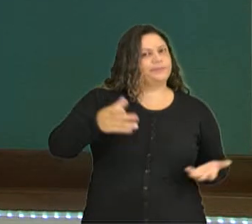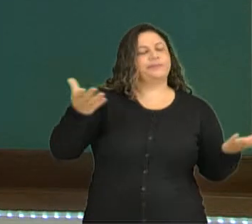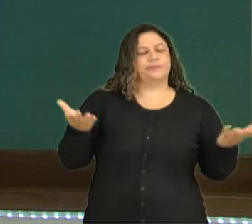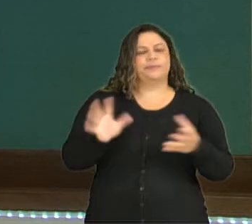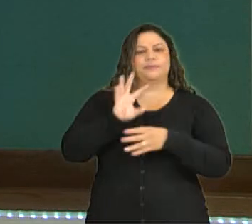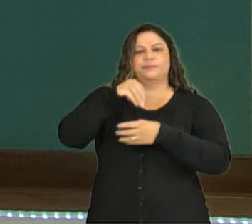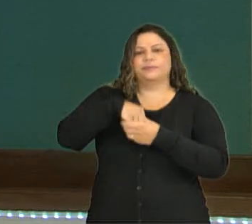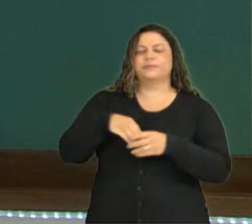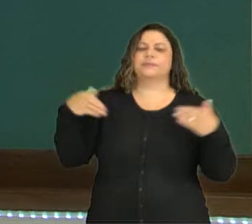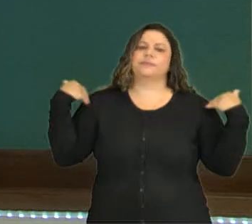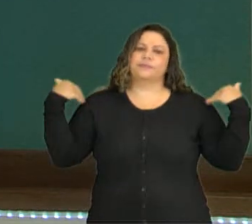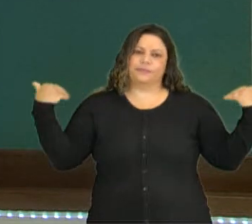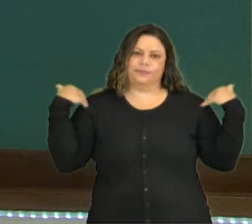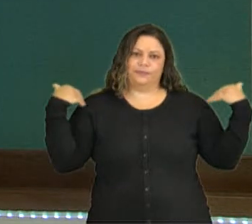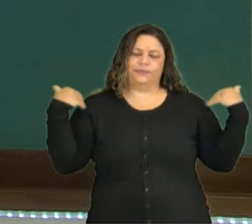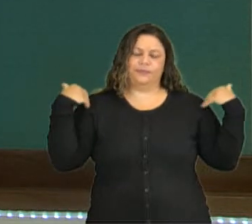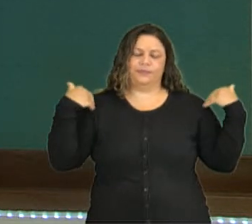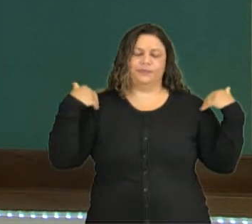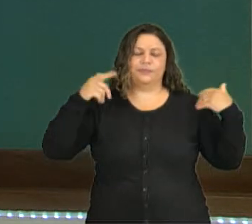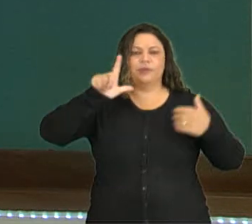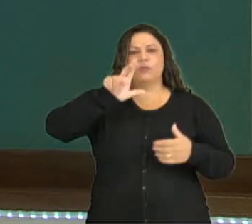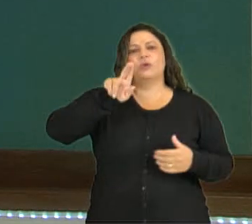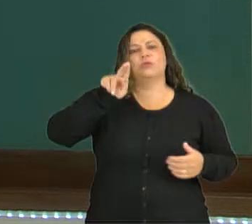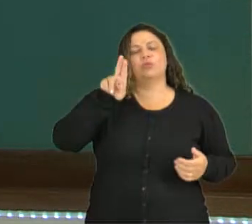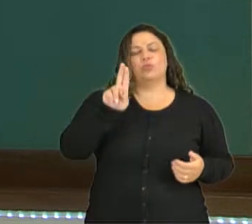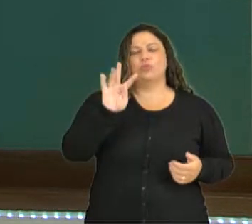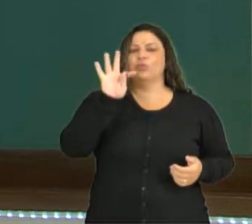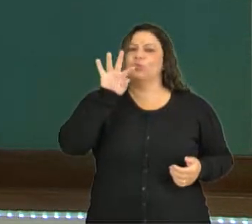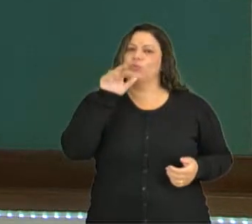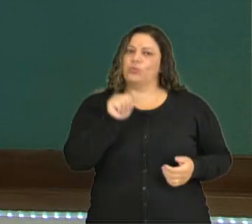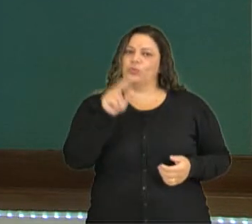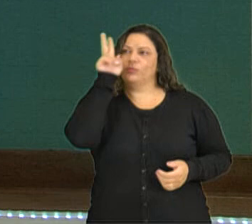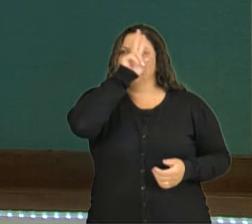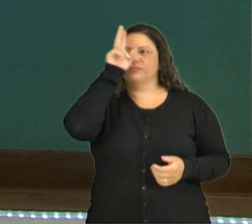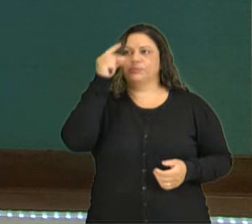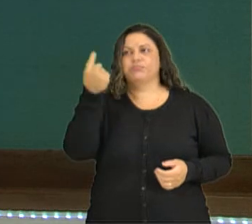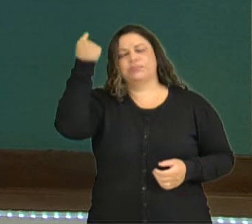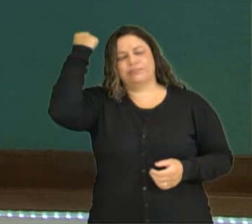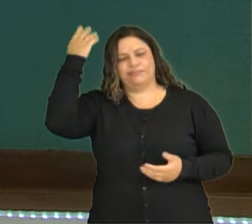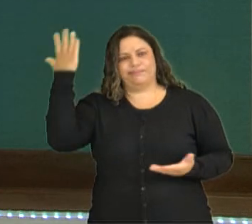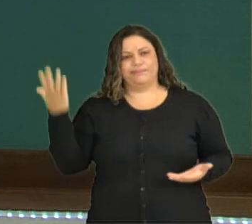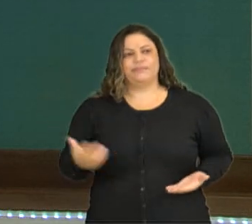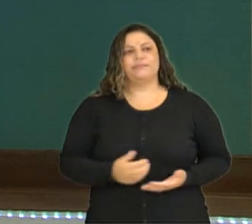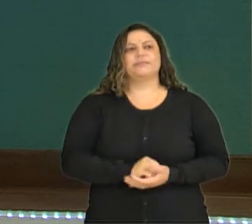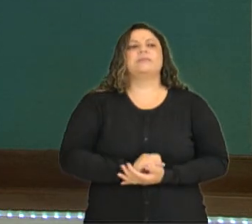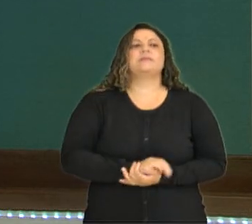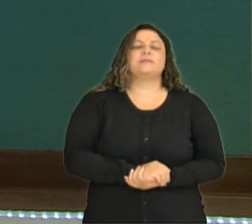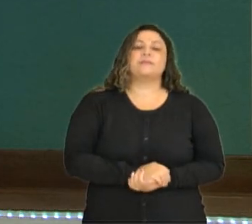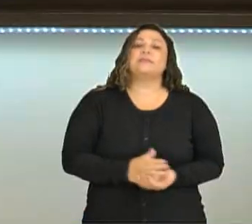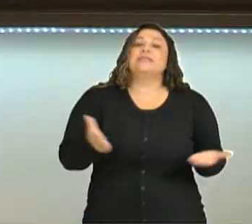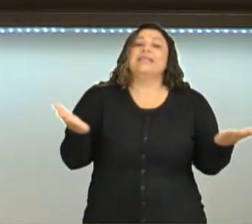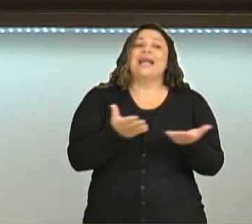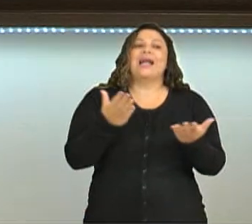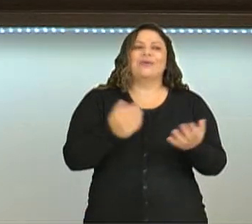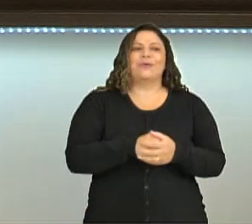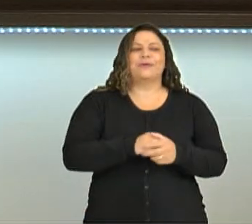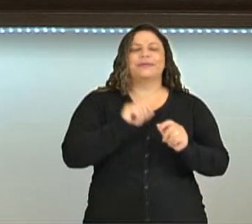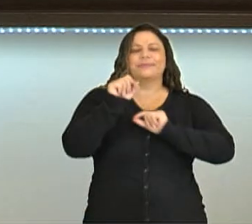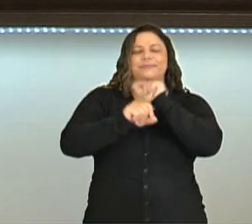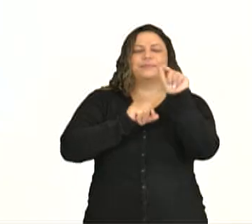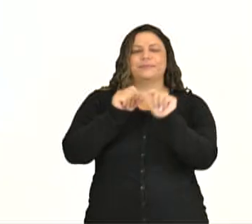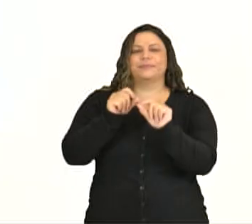educação física, a capoeira é considerada uma luta por conta das questões históricas. Vamos ver os instrumentos? Então, vamos